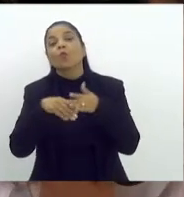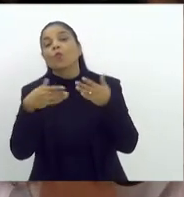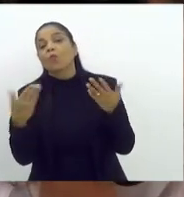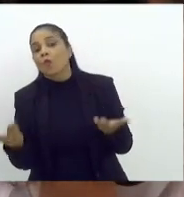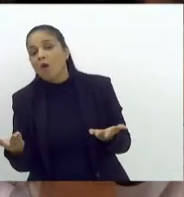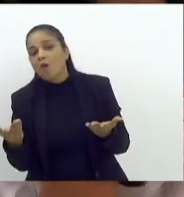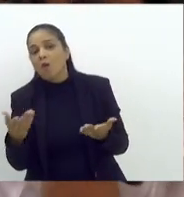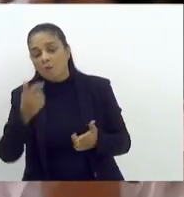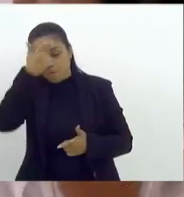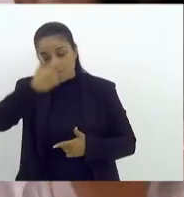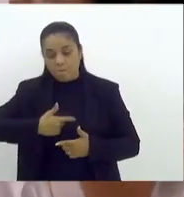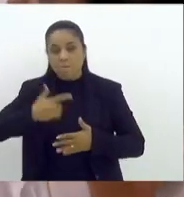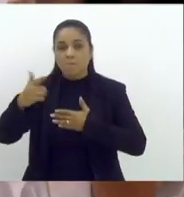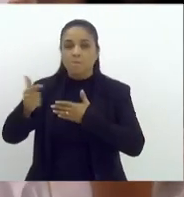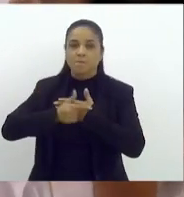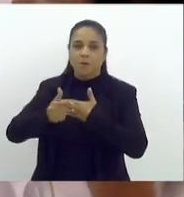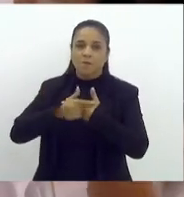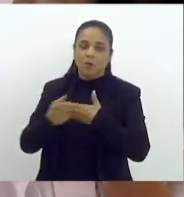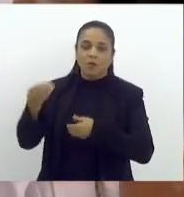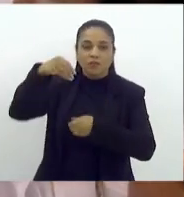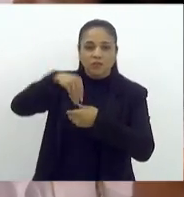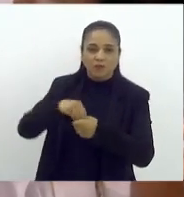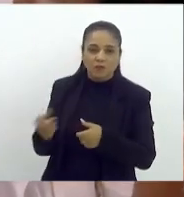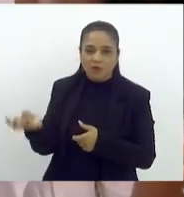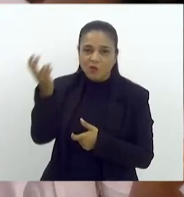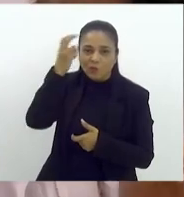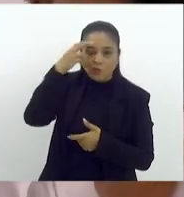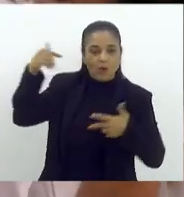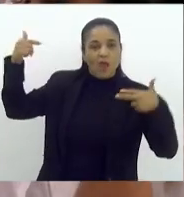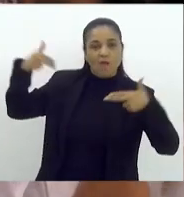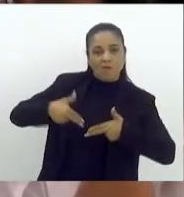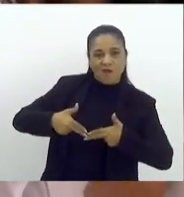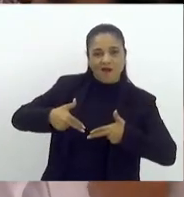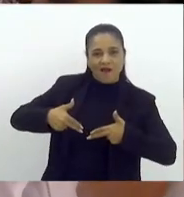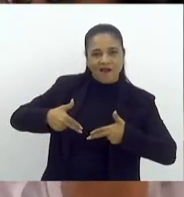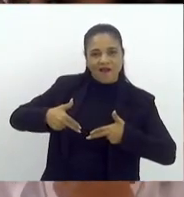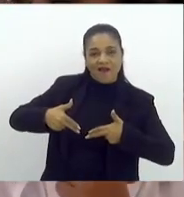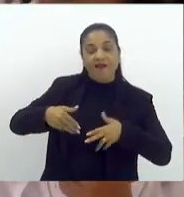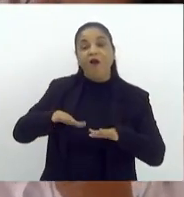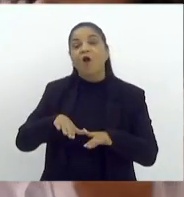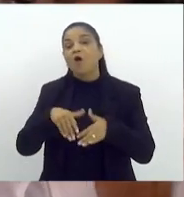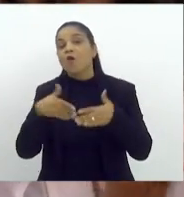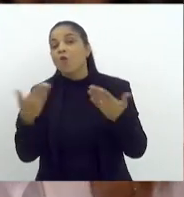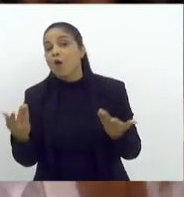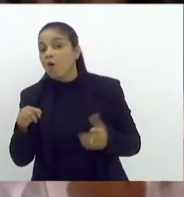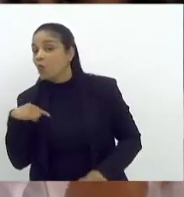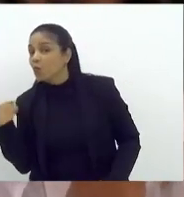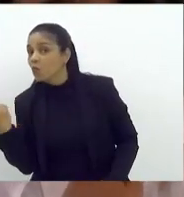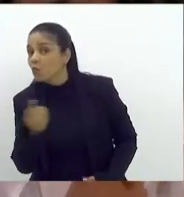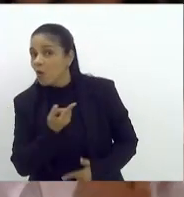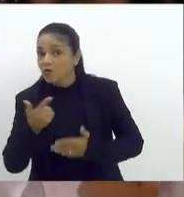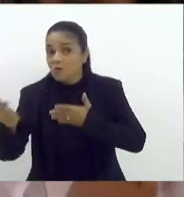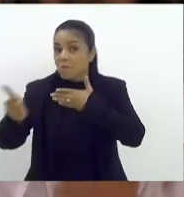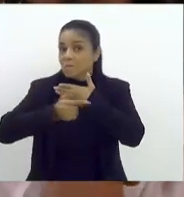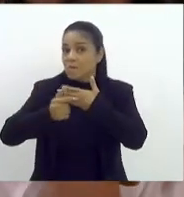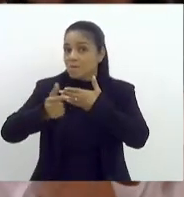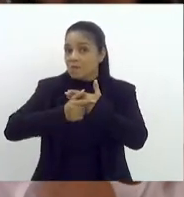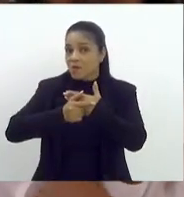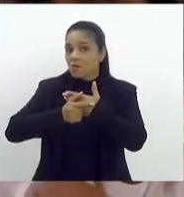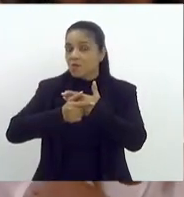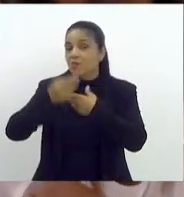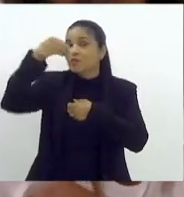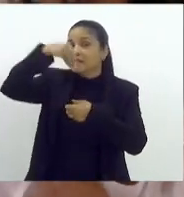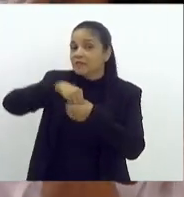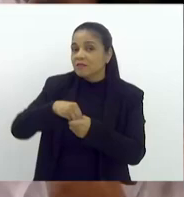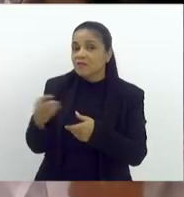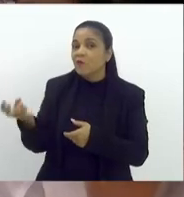o meu papel dentro da cultura hip hop Qual é o nosso papel dentro da cultura hip